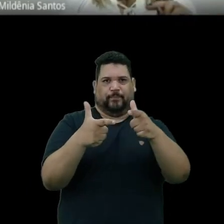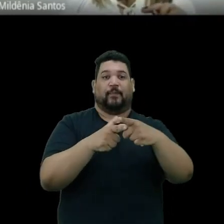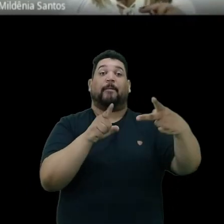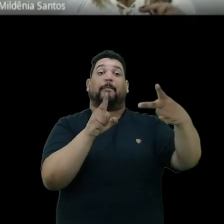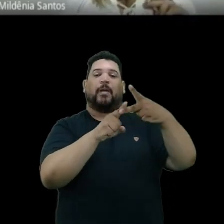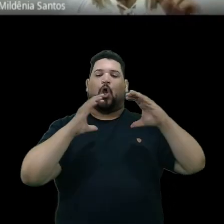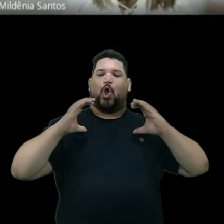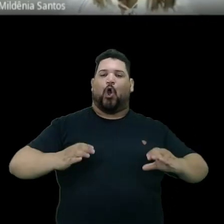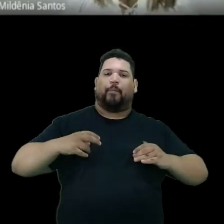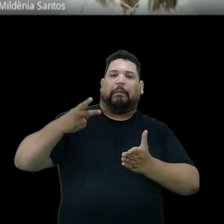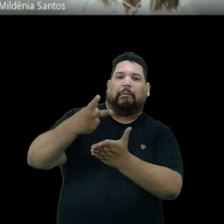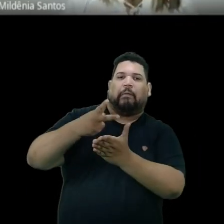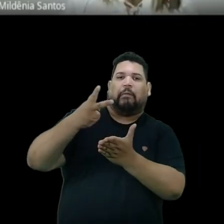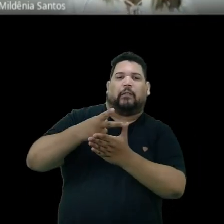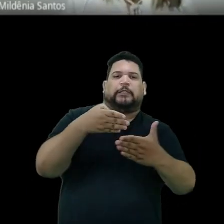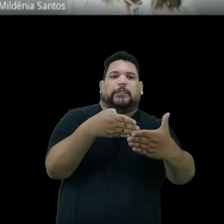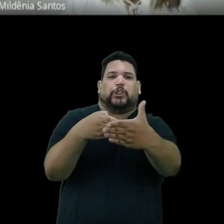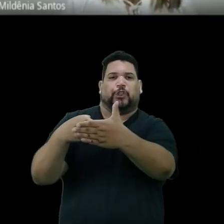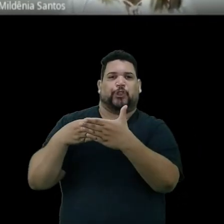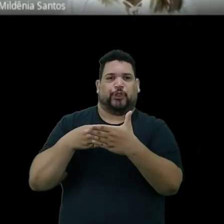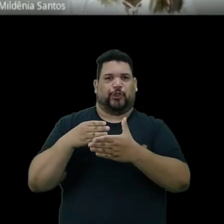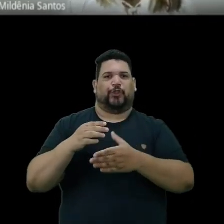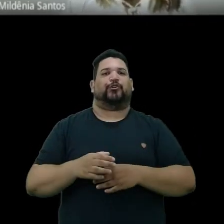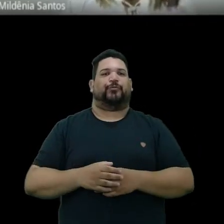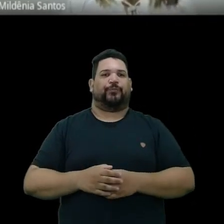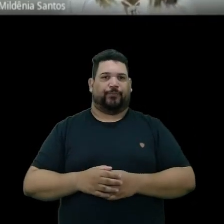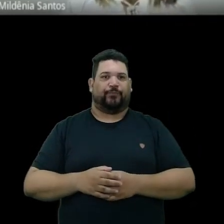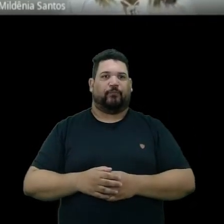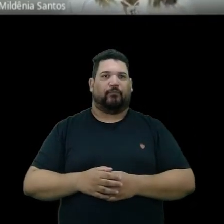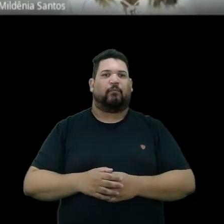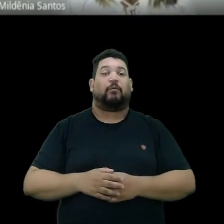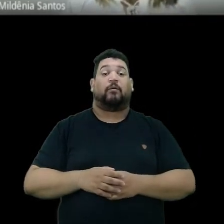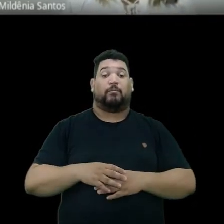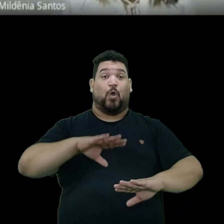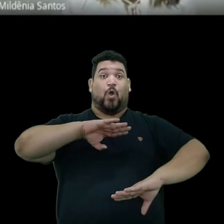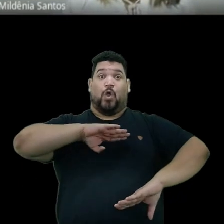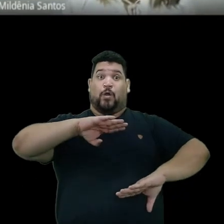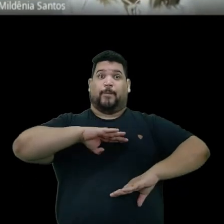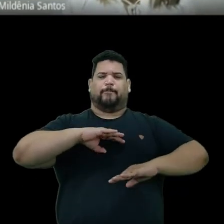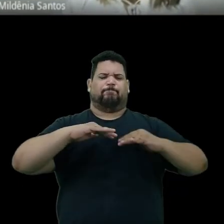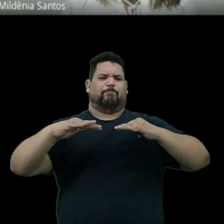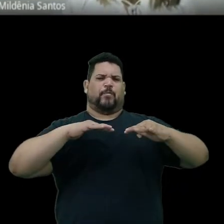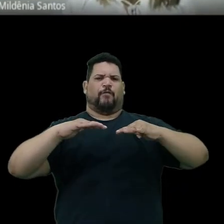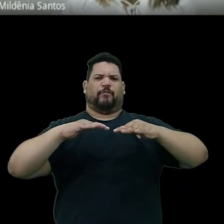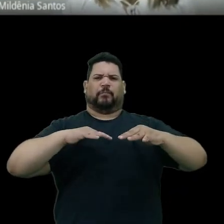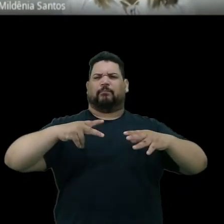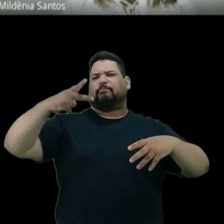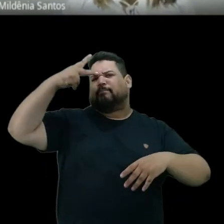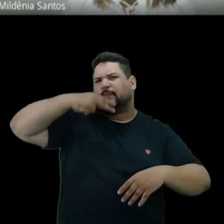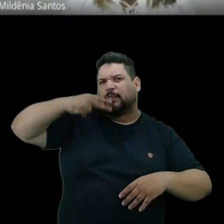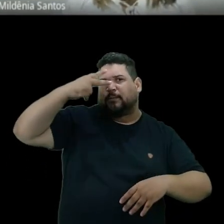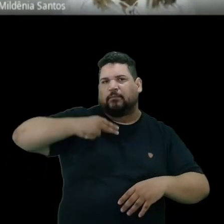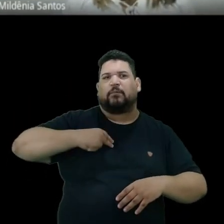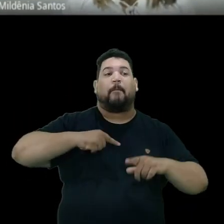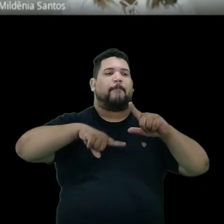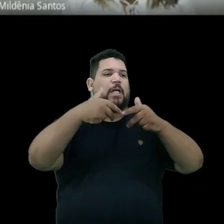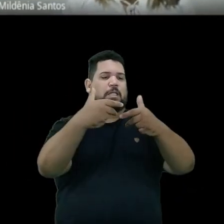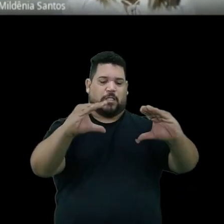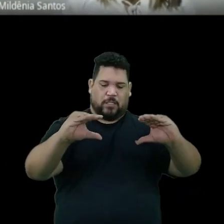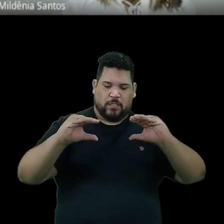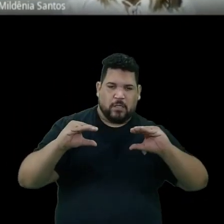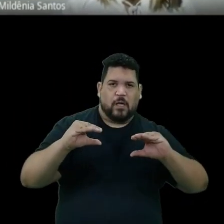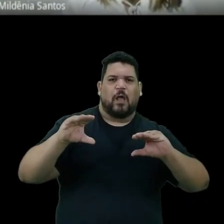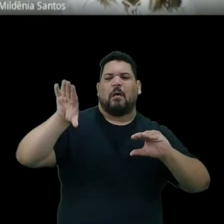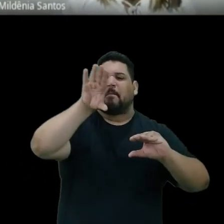e restritivos. Movimentos motores, a gente vai ver uso de objetos ou falas repetidas